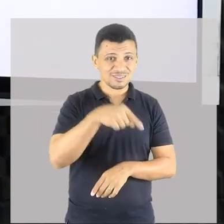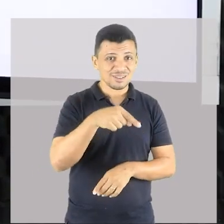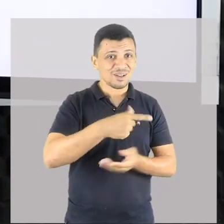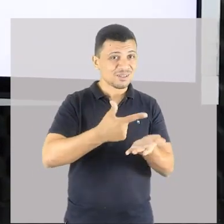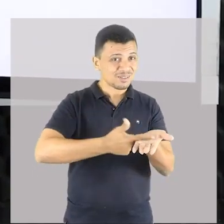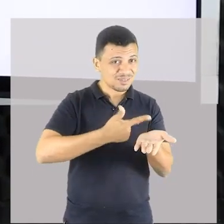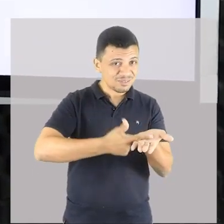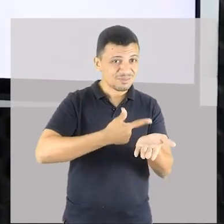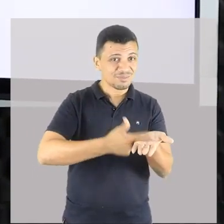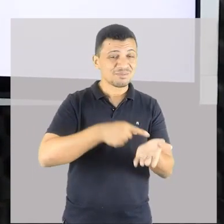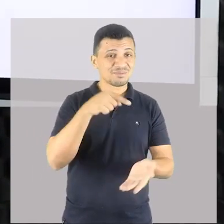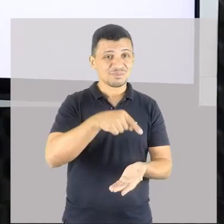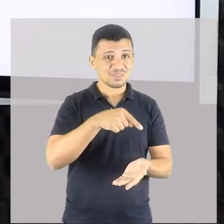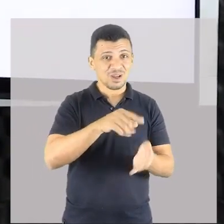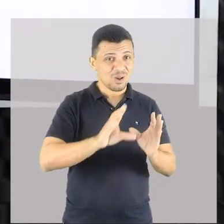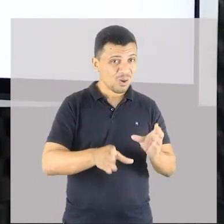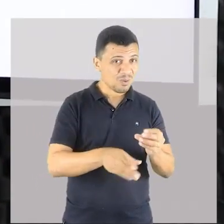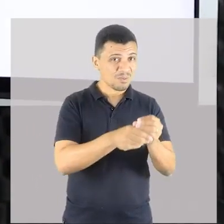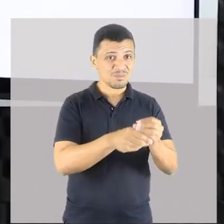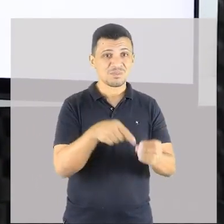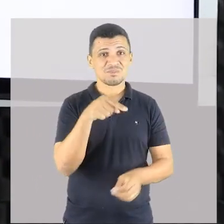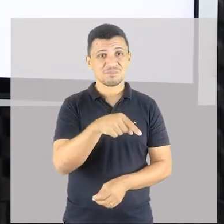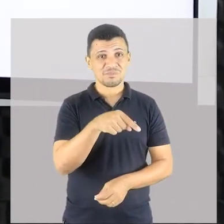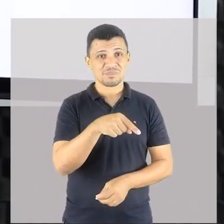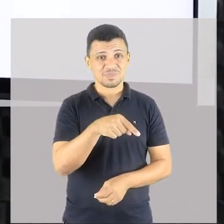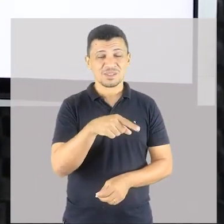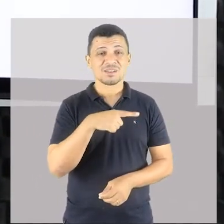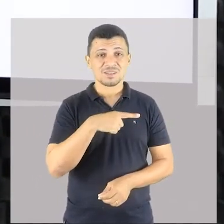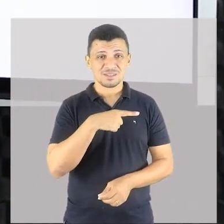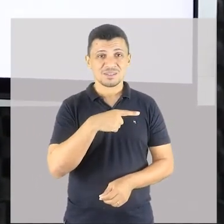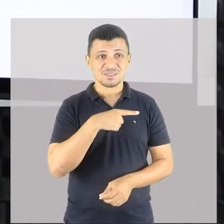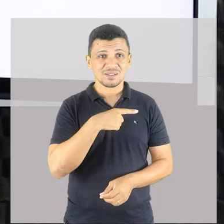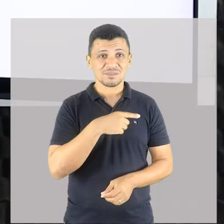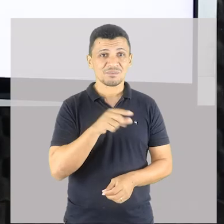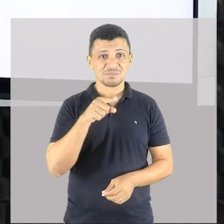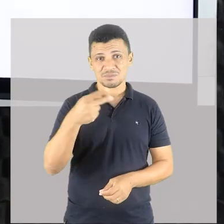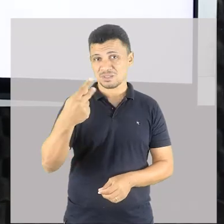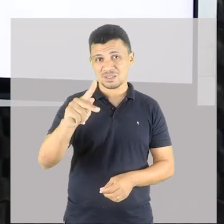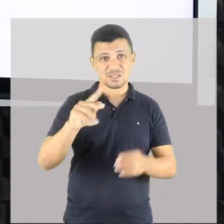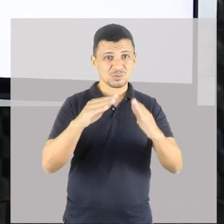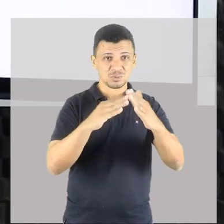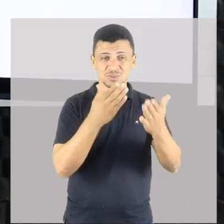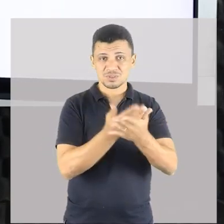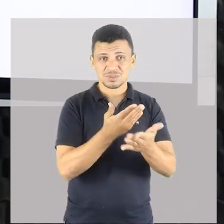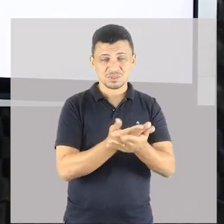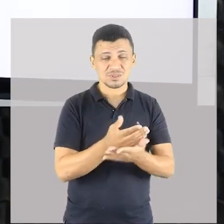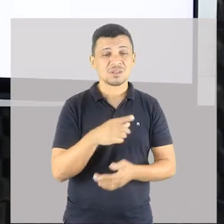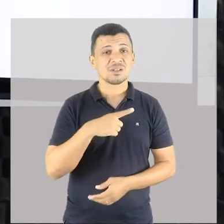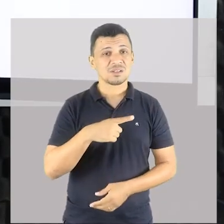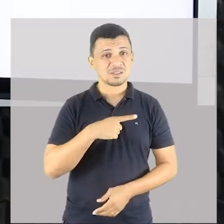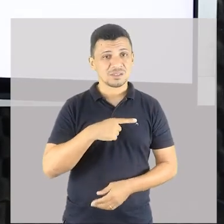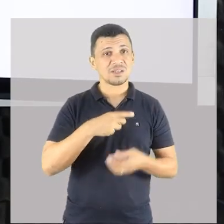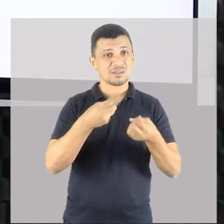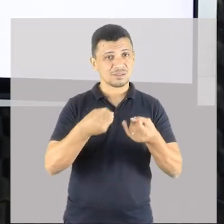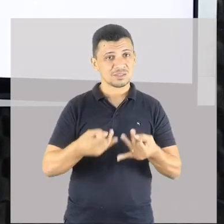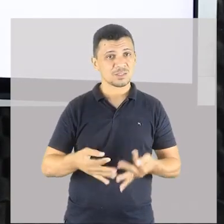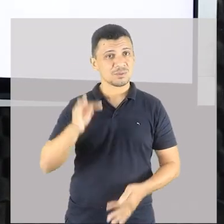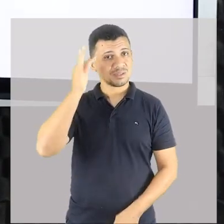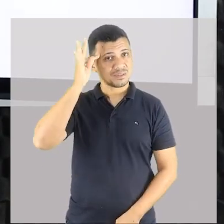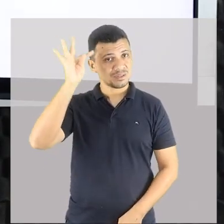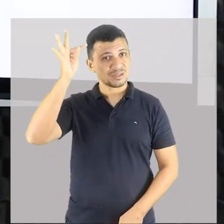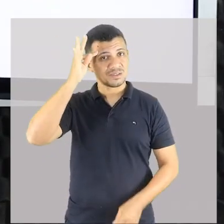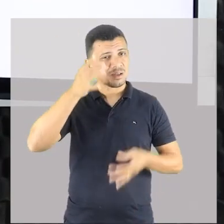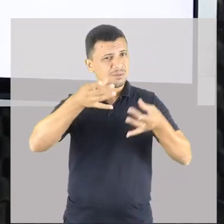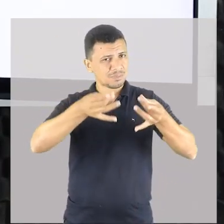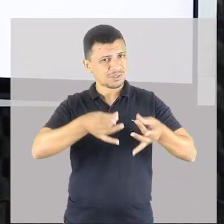no material complementar que está disponível aí na escola. Você vai ter toda essa parte teórica mais detalhada do